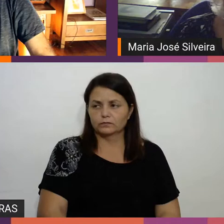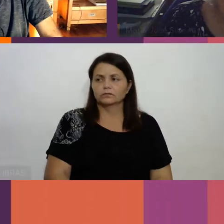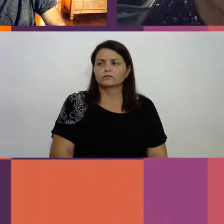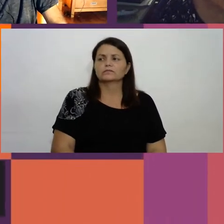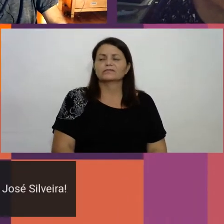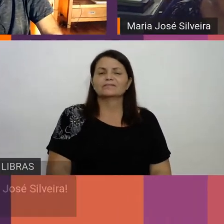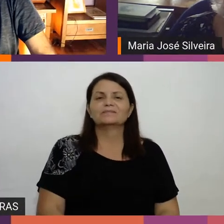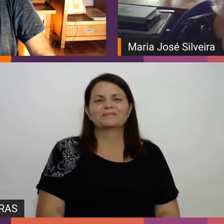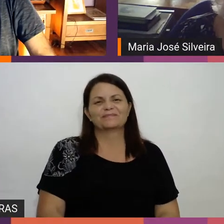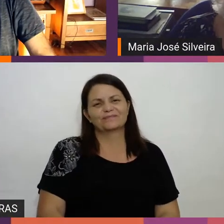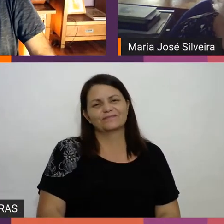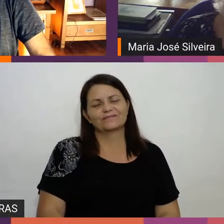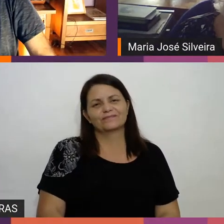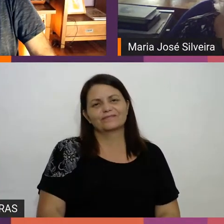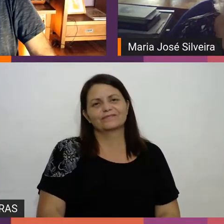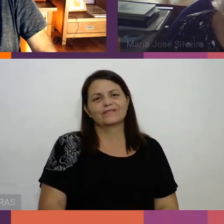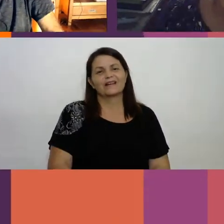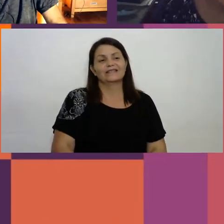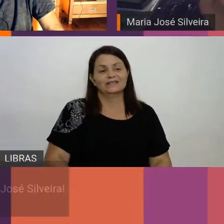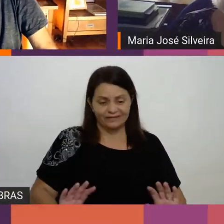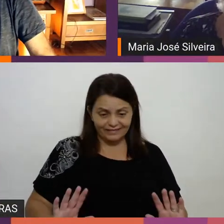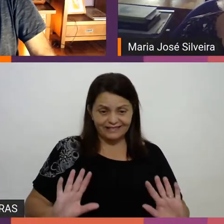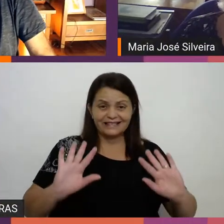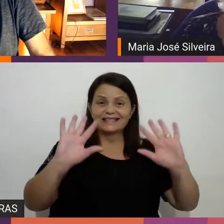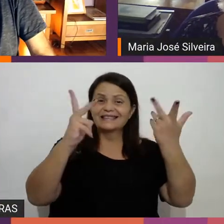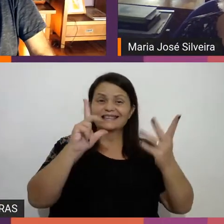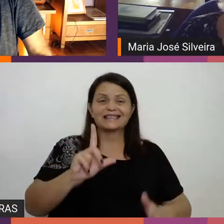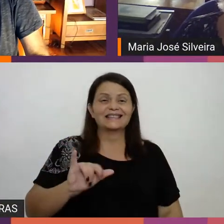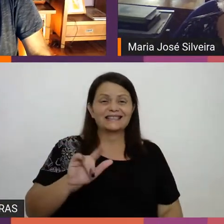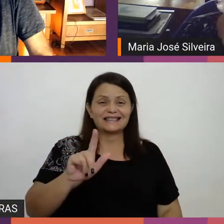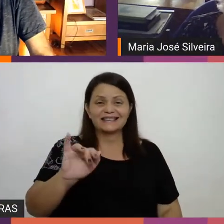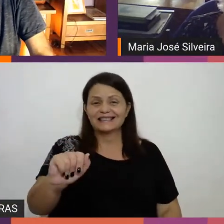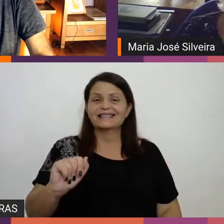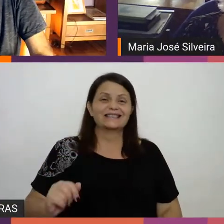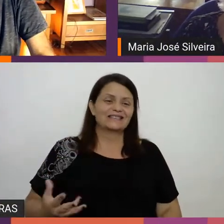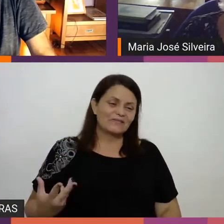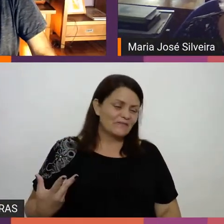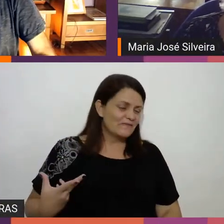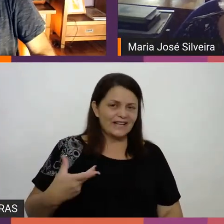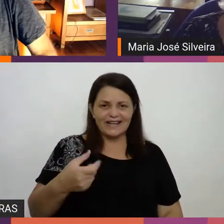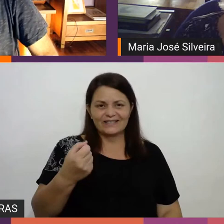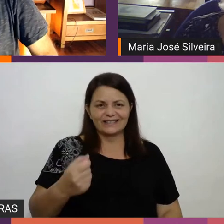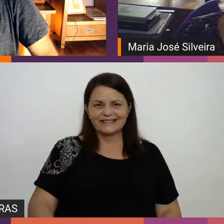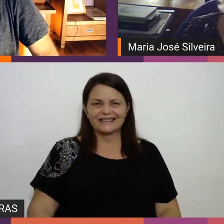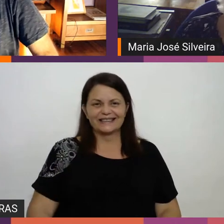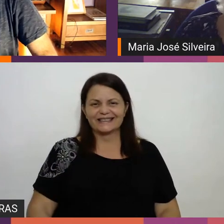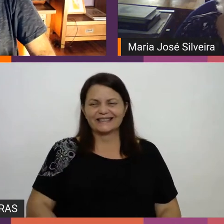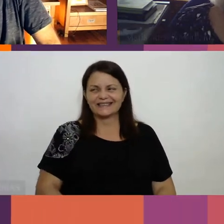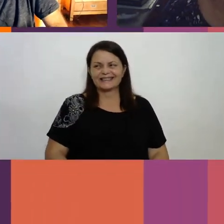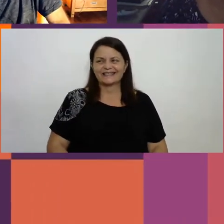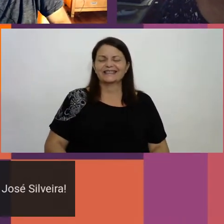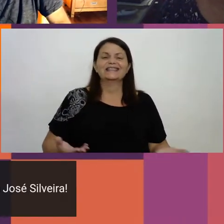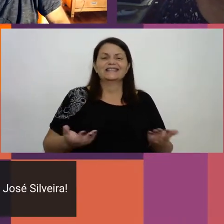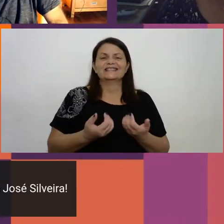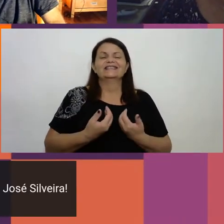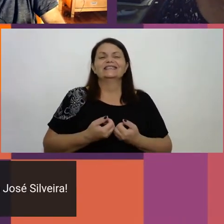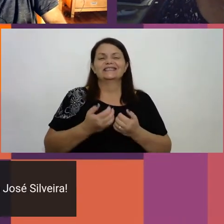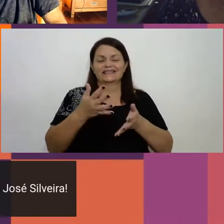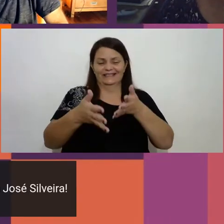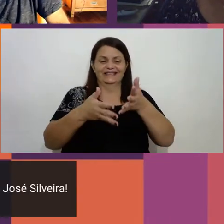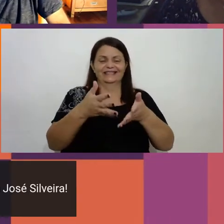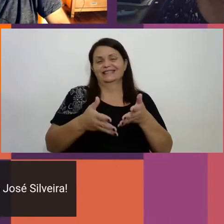e que viva a Lisa como diria que me baliza Como diz a